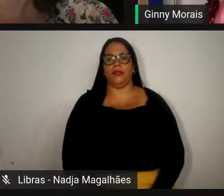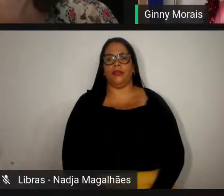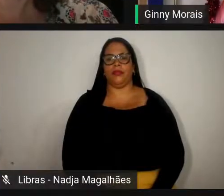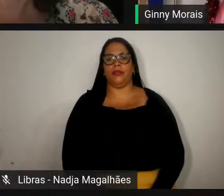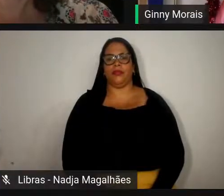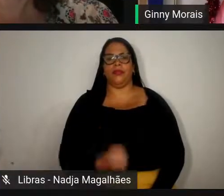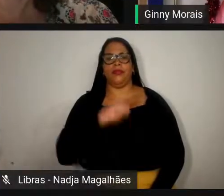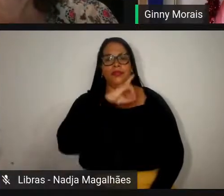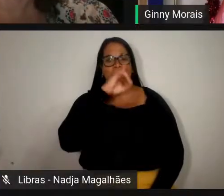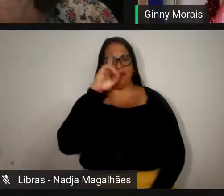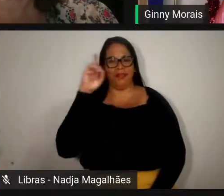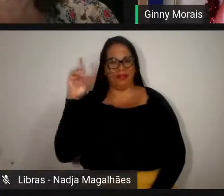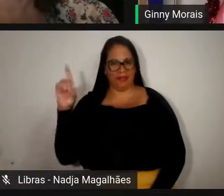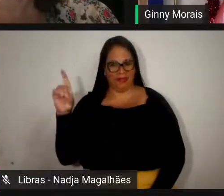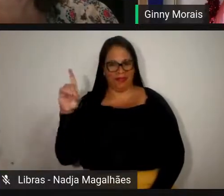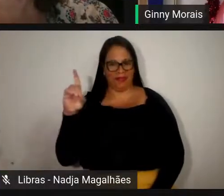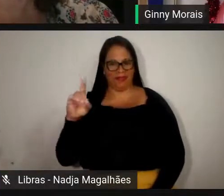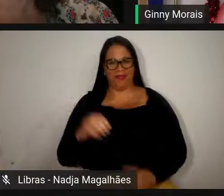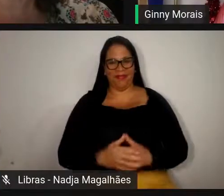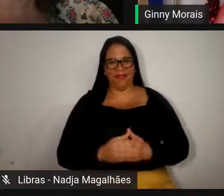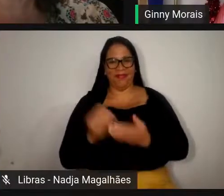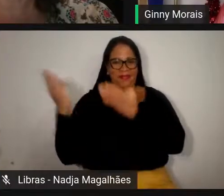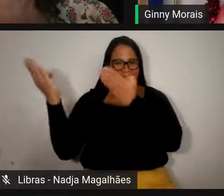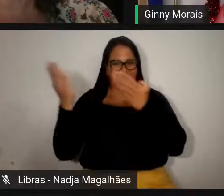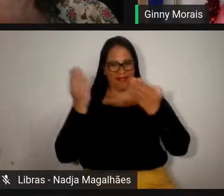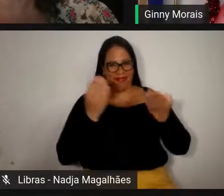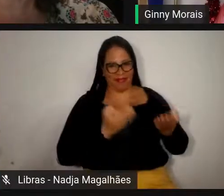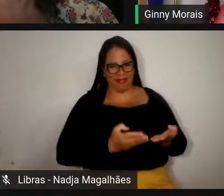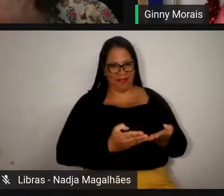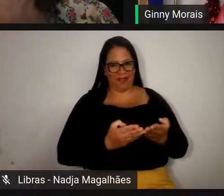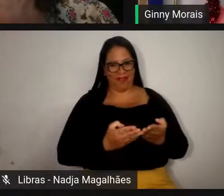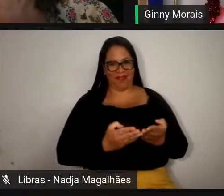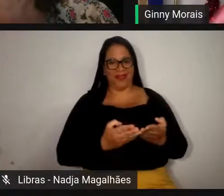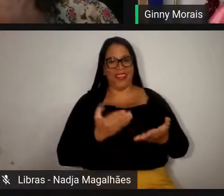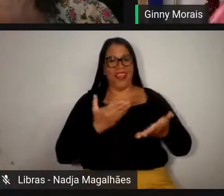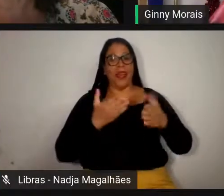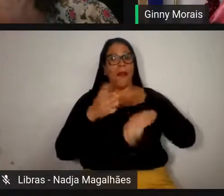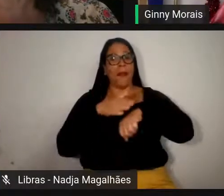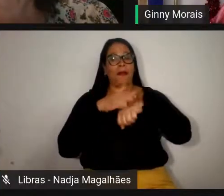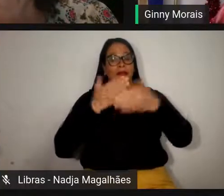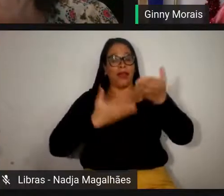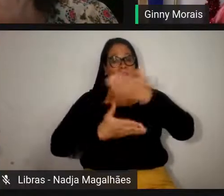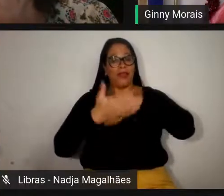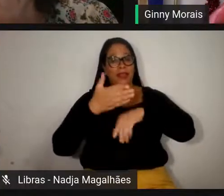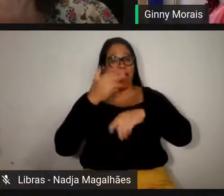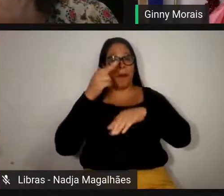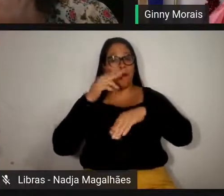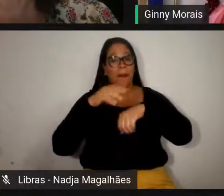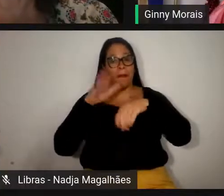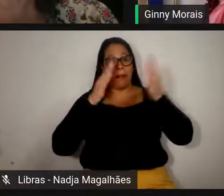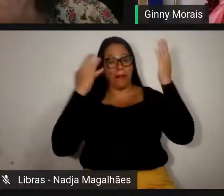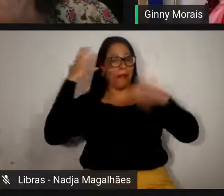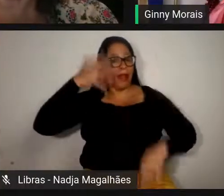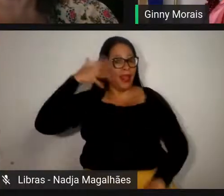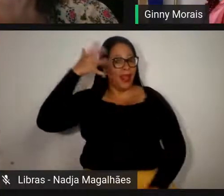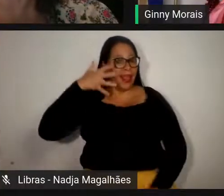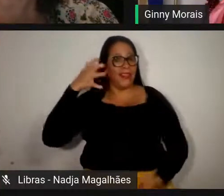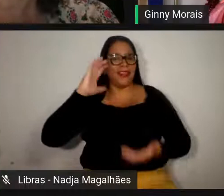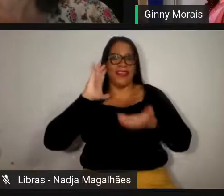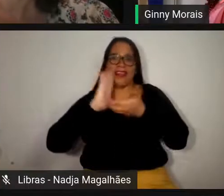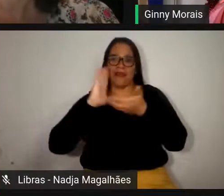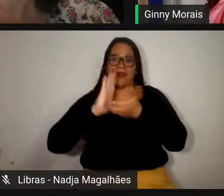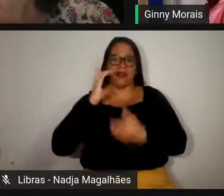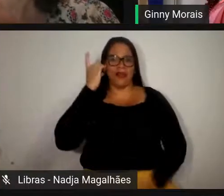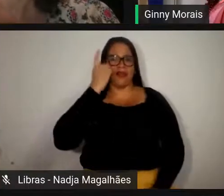Bom dia, sejam bem-vindos ao ciclo de palestras da pós-graduação do Centro de Formação da Câmara dos